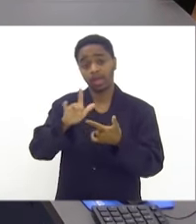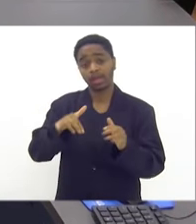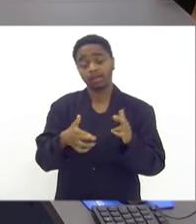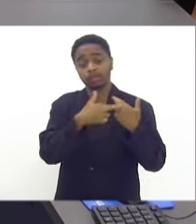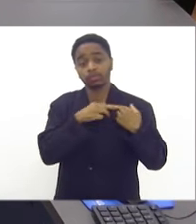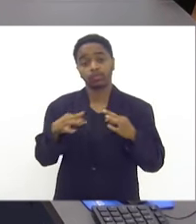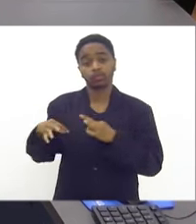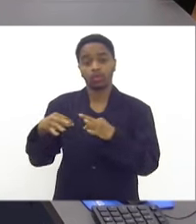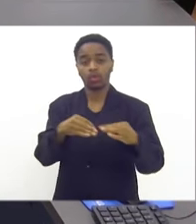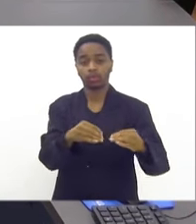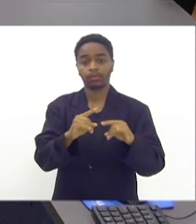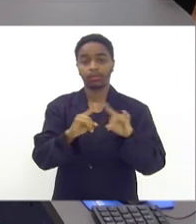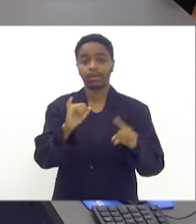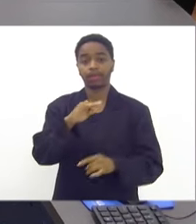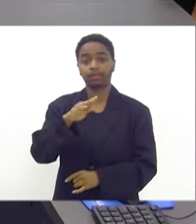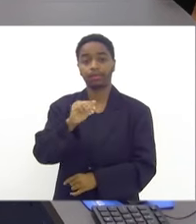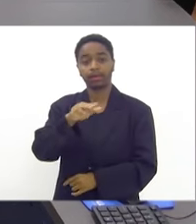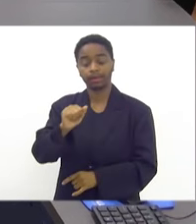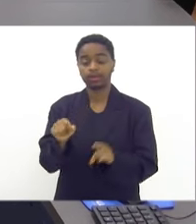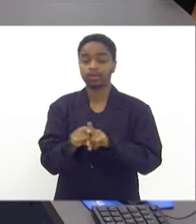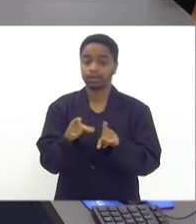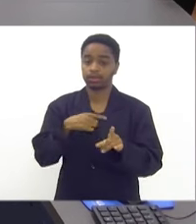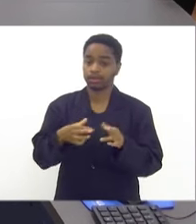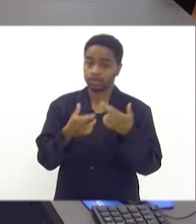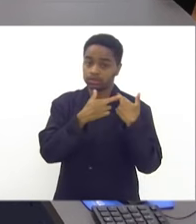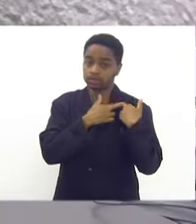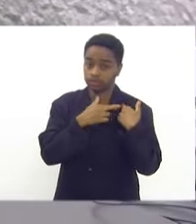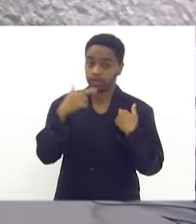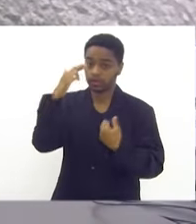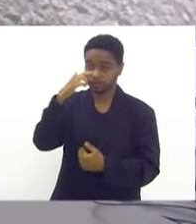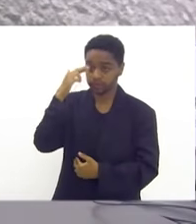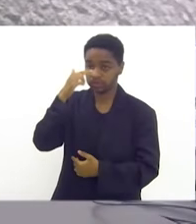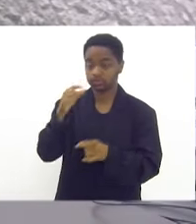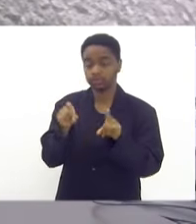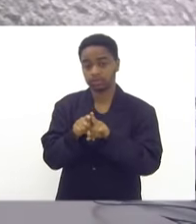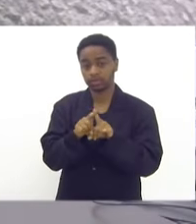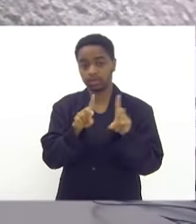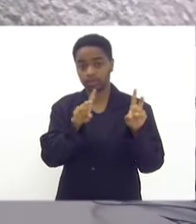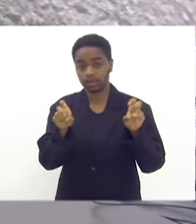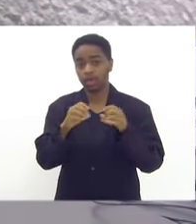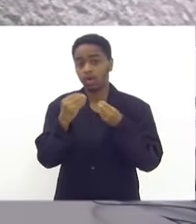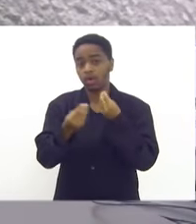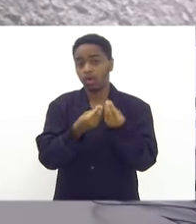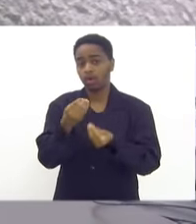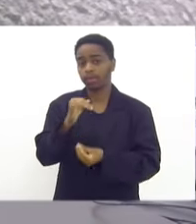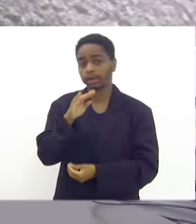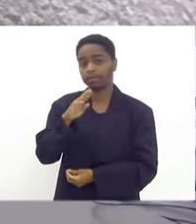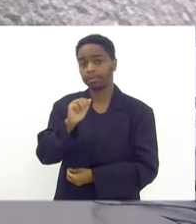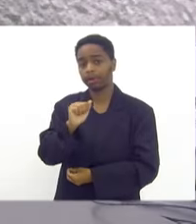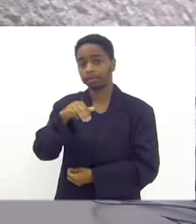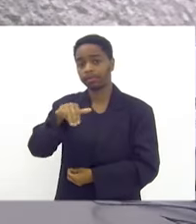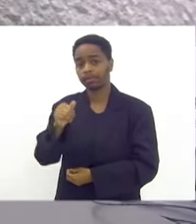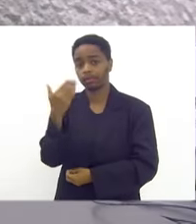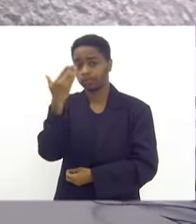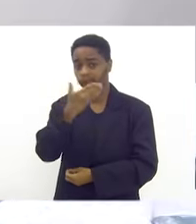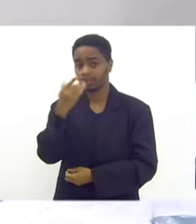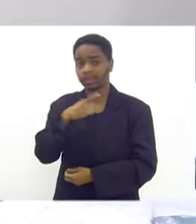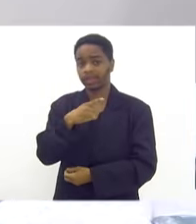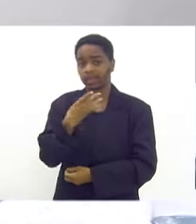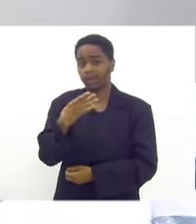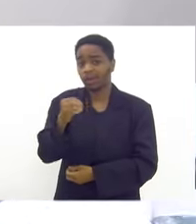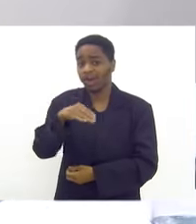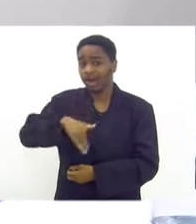todos mas o Ibama também é competente para também fiscalizar essa matéria como é que o Ibama não vê as 40 e poucas embarcações